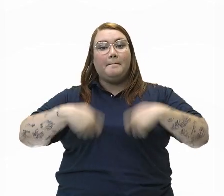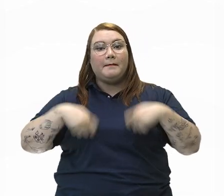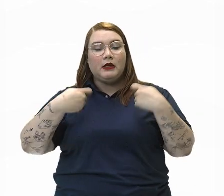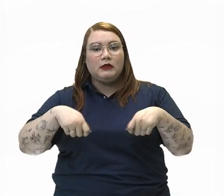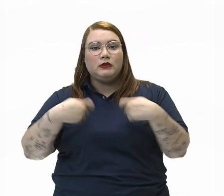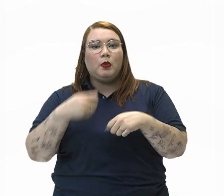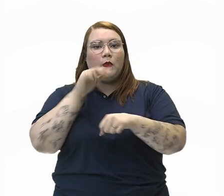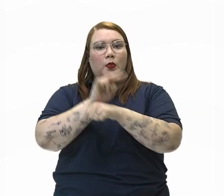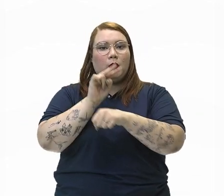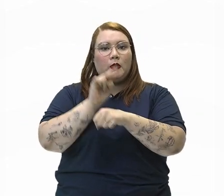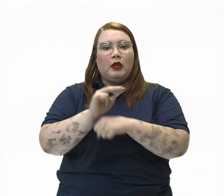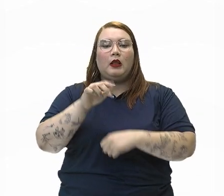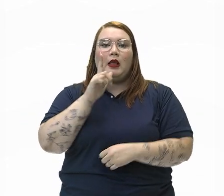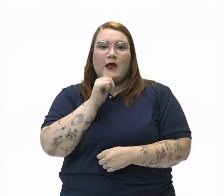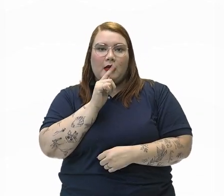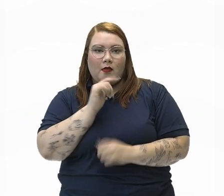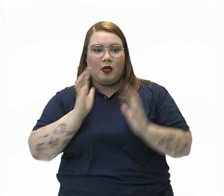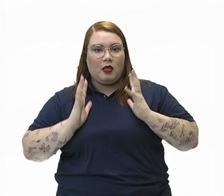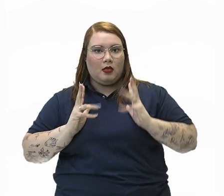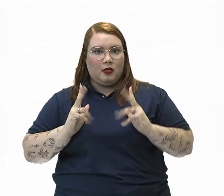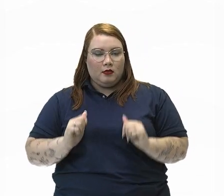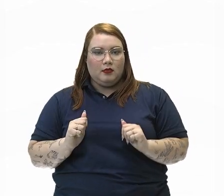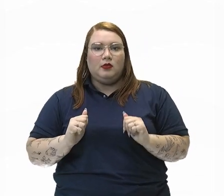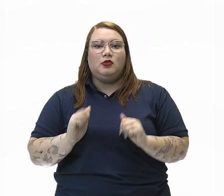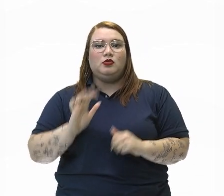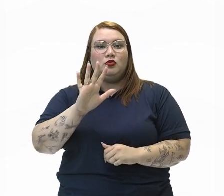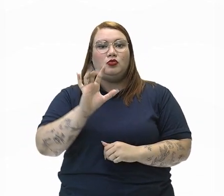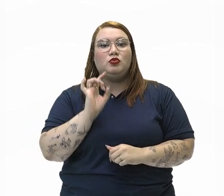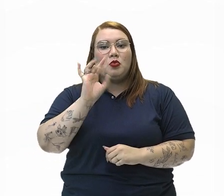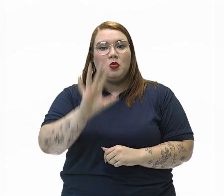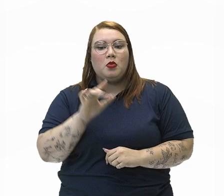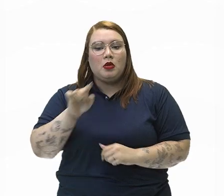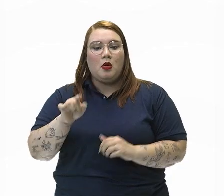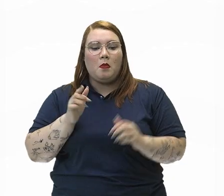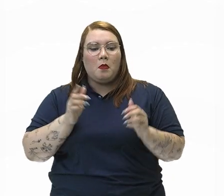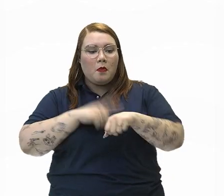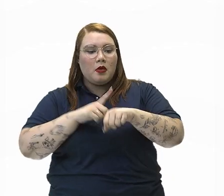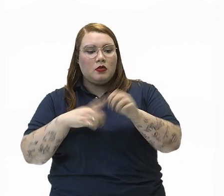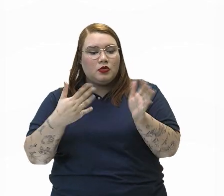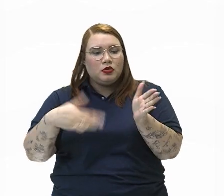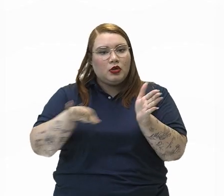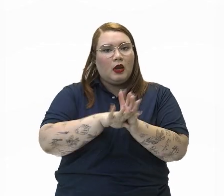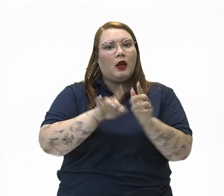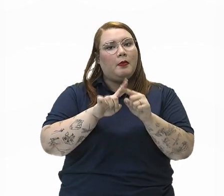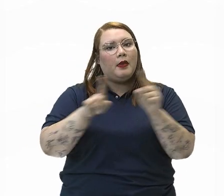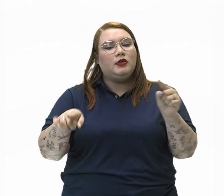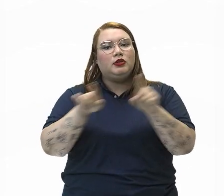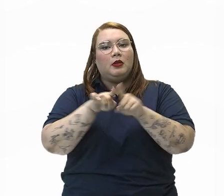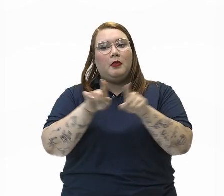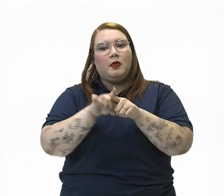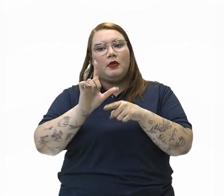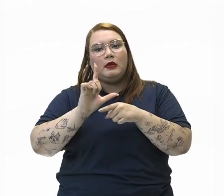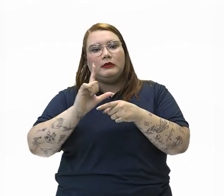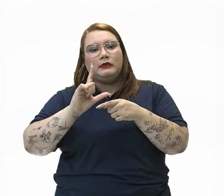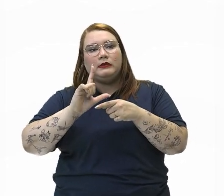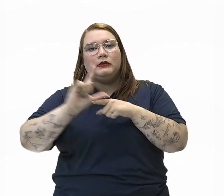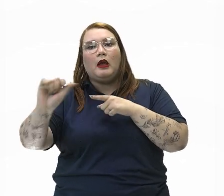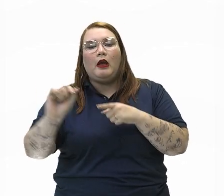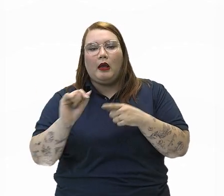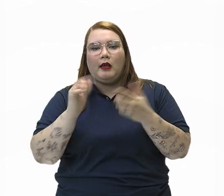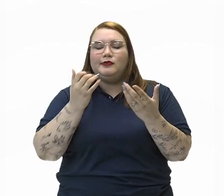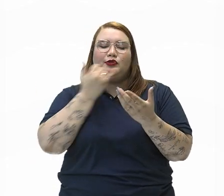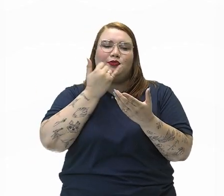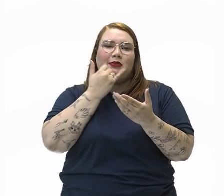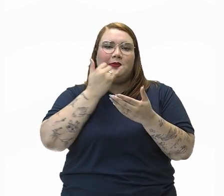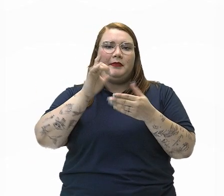precisa cuidar dessa água, não somente no momento que ela chega, mas também quando ela sai, né? Quando ela sai da nossa casa ali,